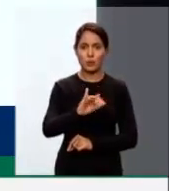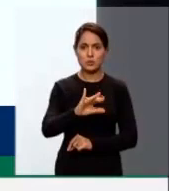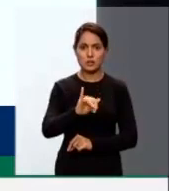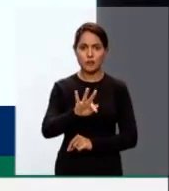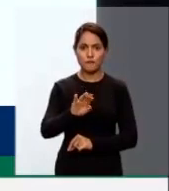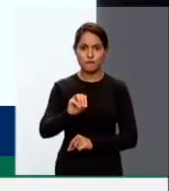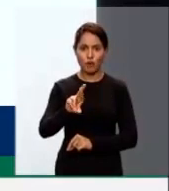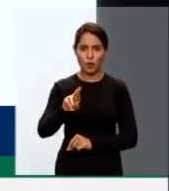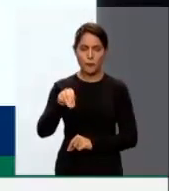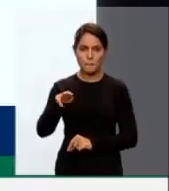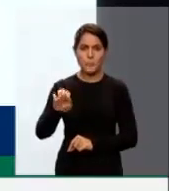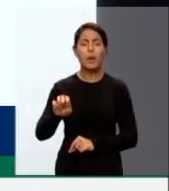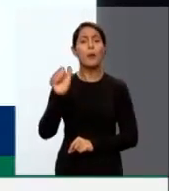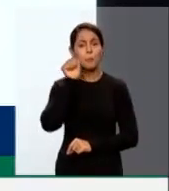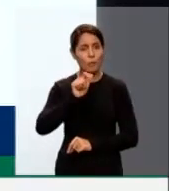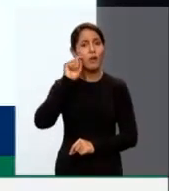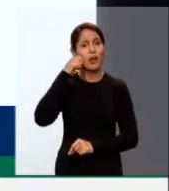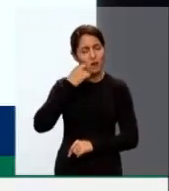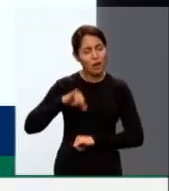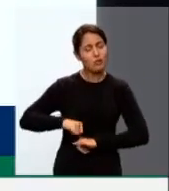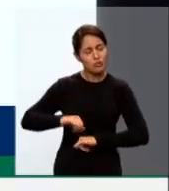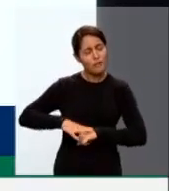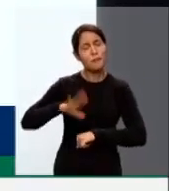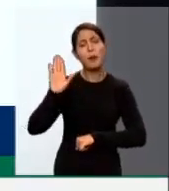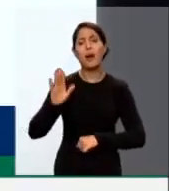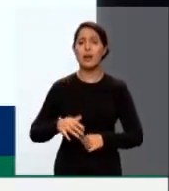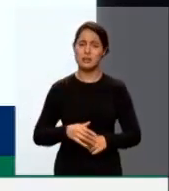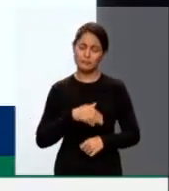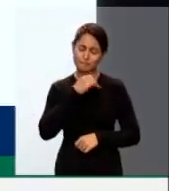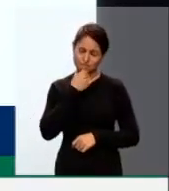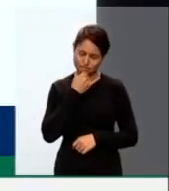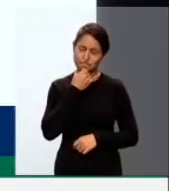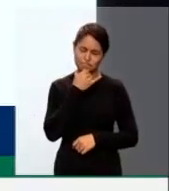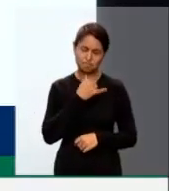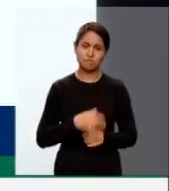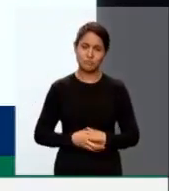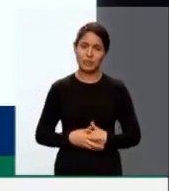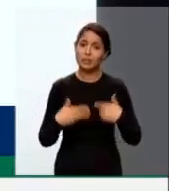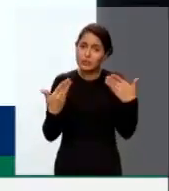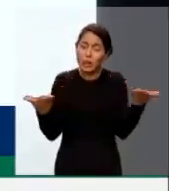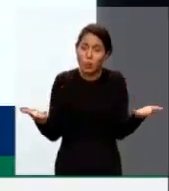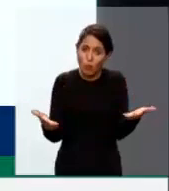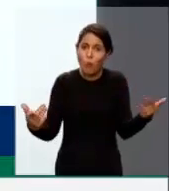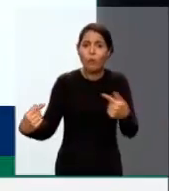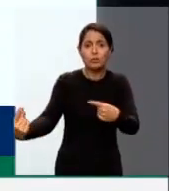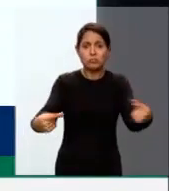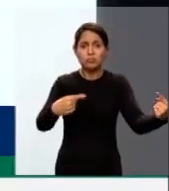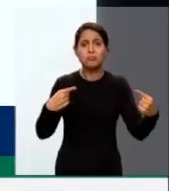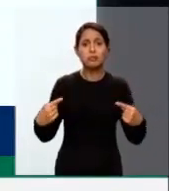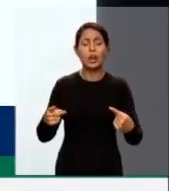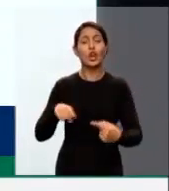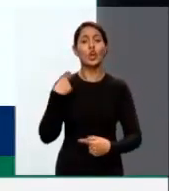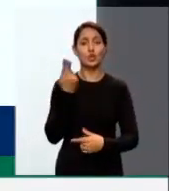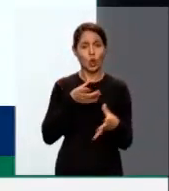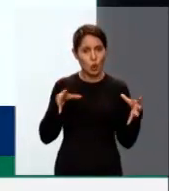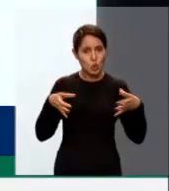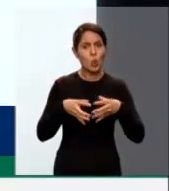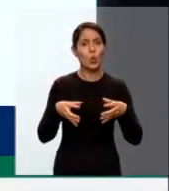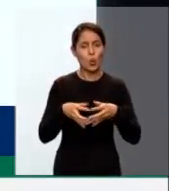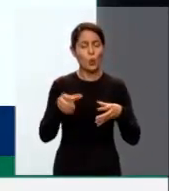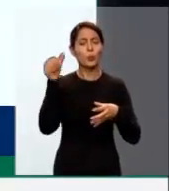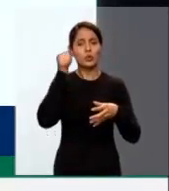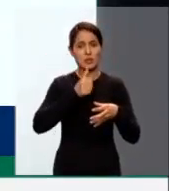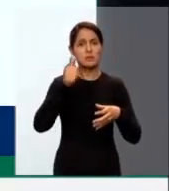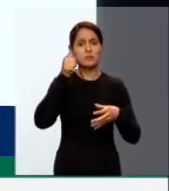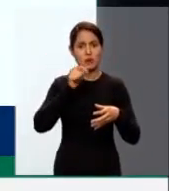enfrentar esse quadro. E, por isso, esse debate proposto pela bancada, que com muito